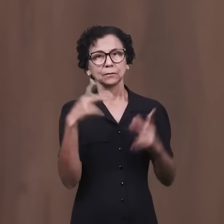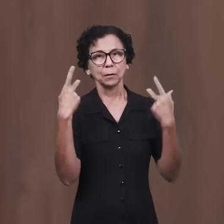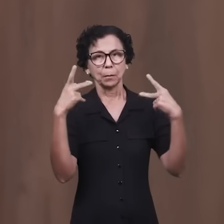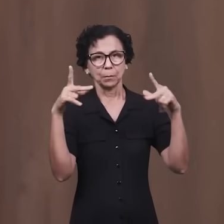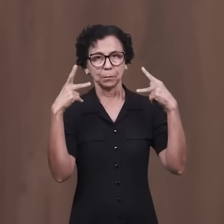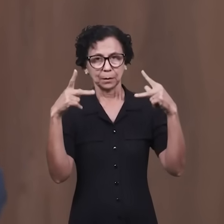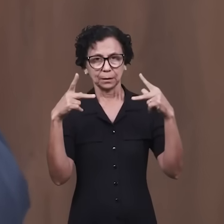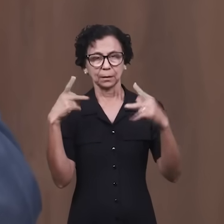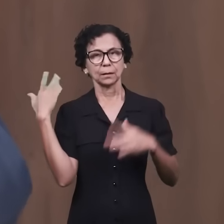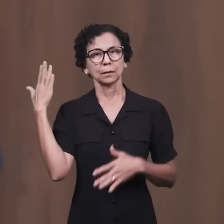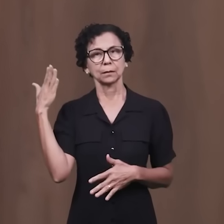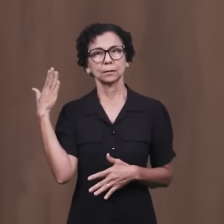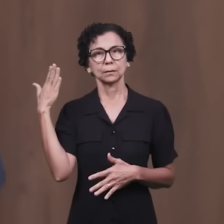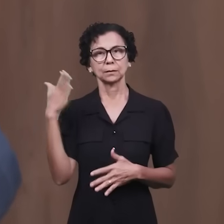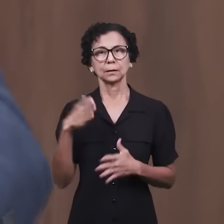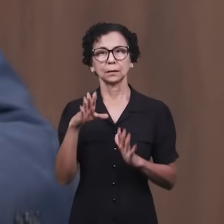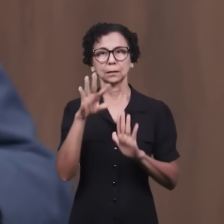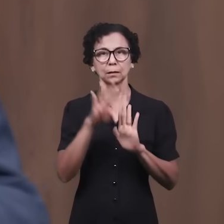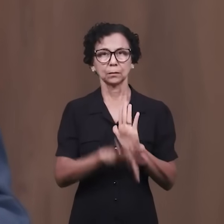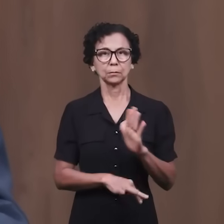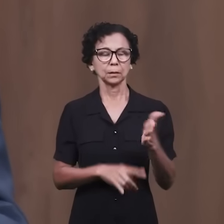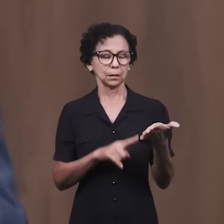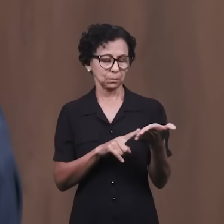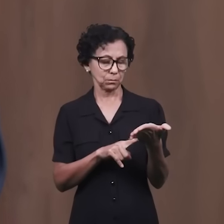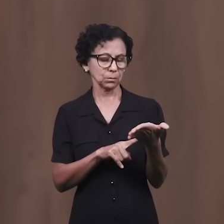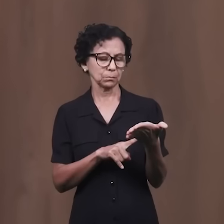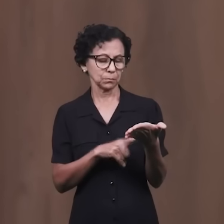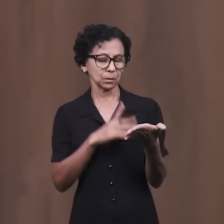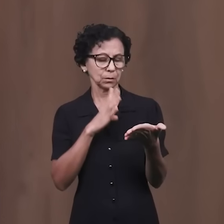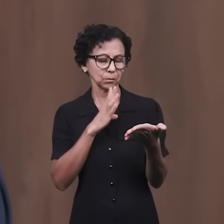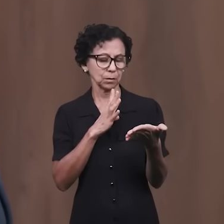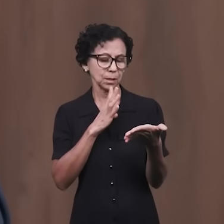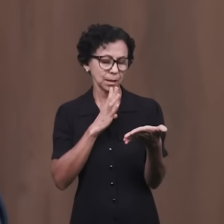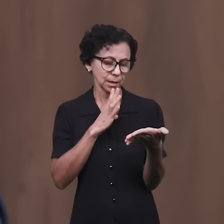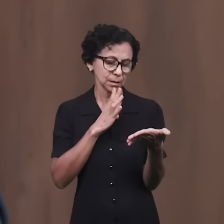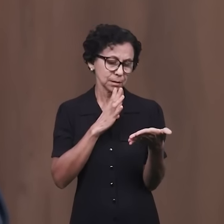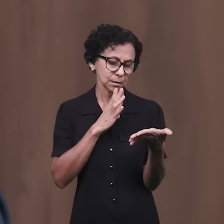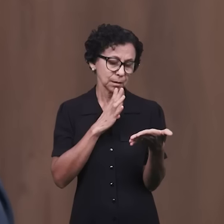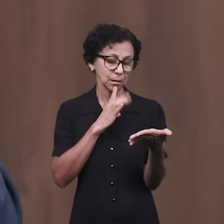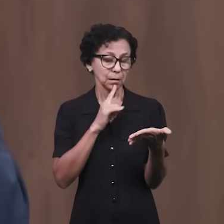ali, é uma inspiração, mas você não se baseou